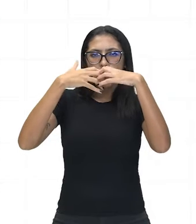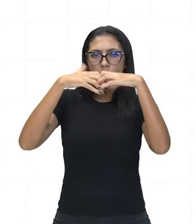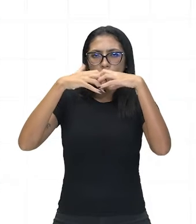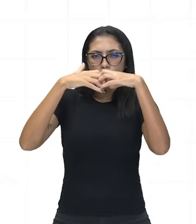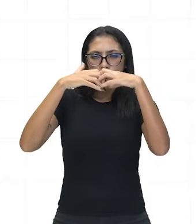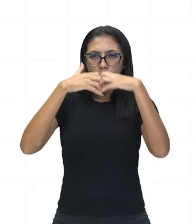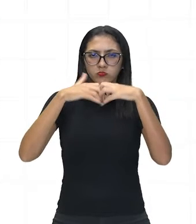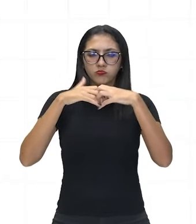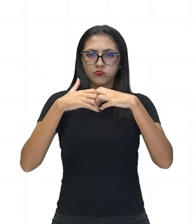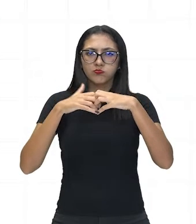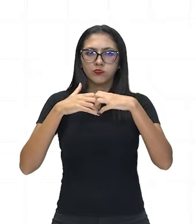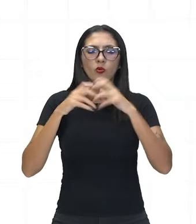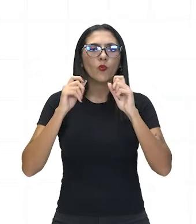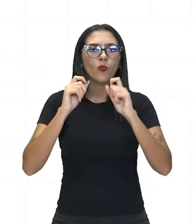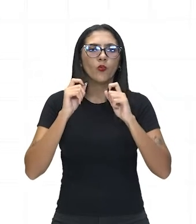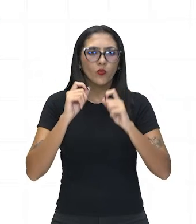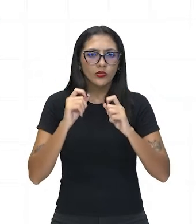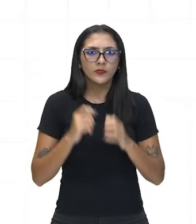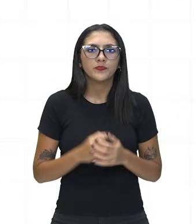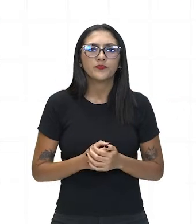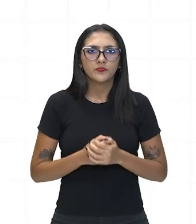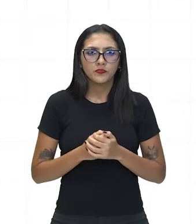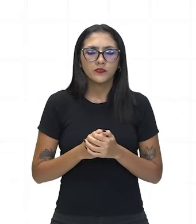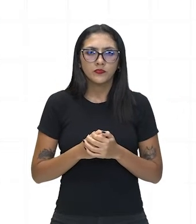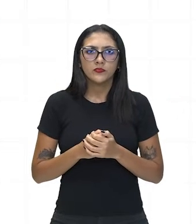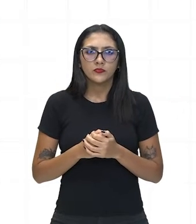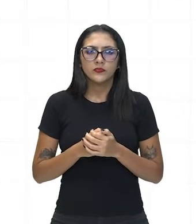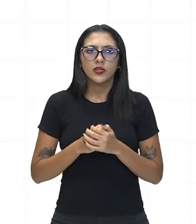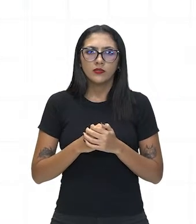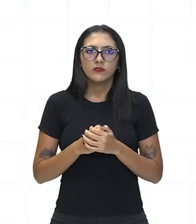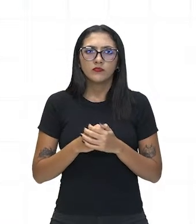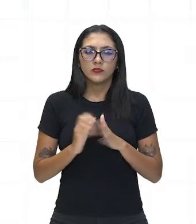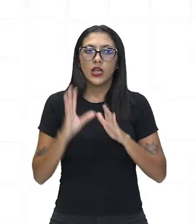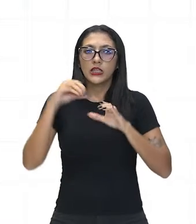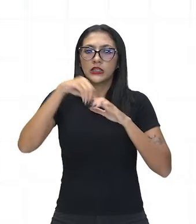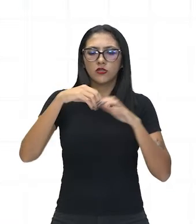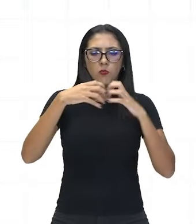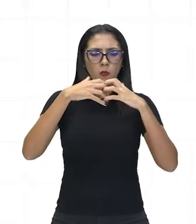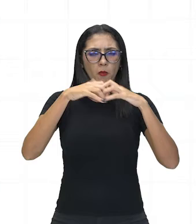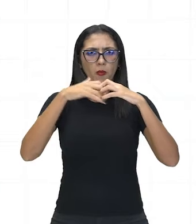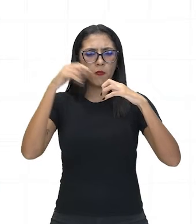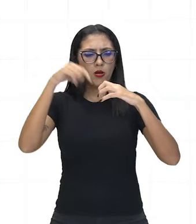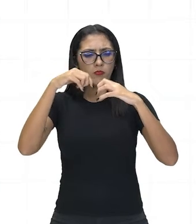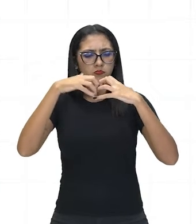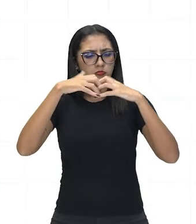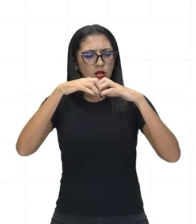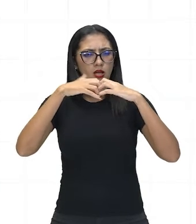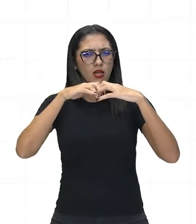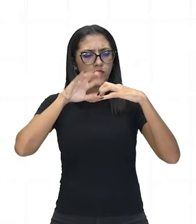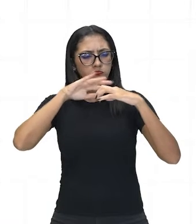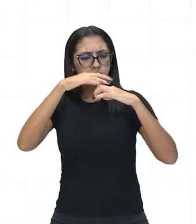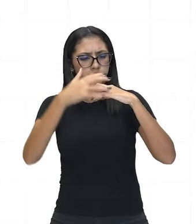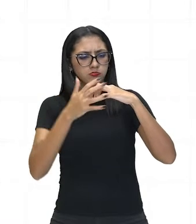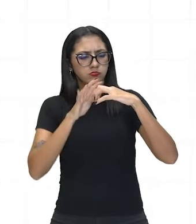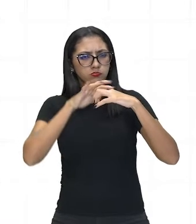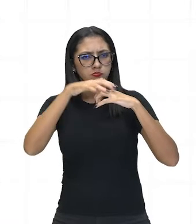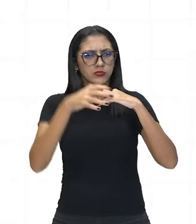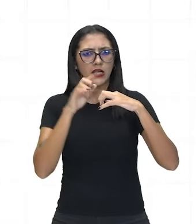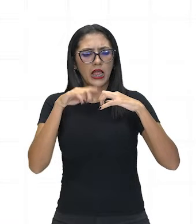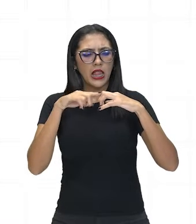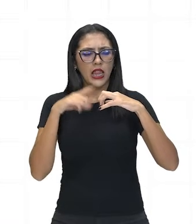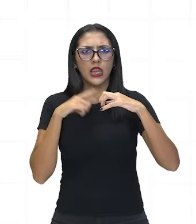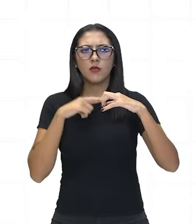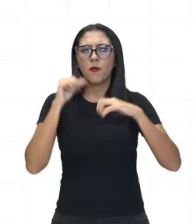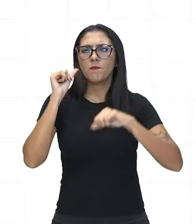central em que a atividade do cérebro, os impulsos elétricos dos neurônios e os sinais químicos cerebrais se tornam